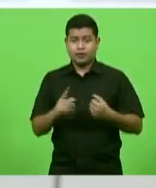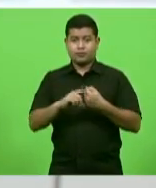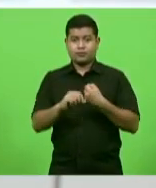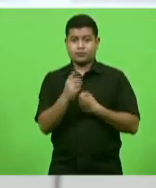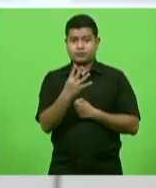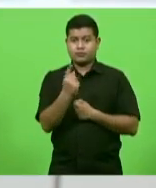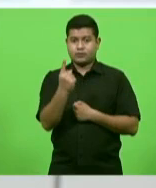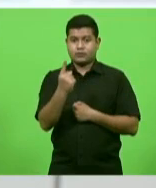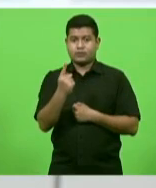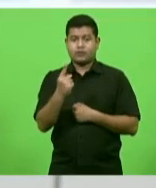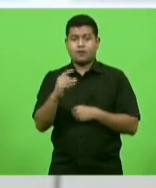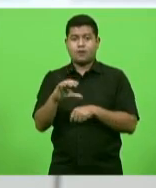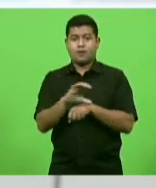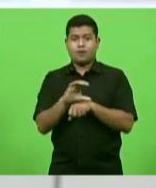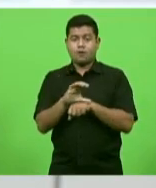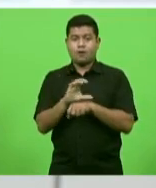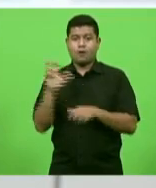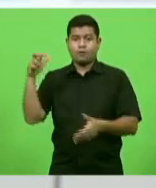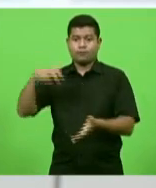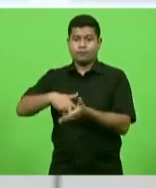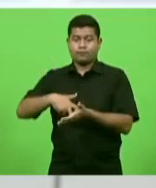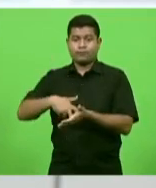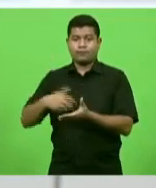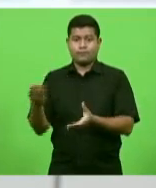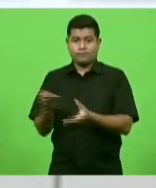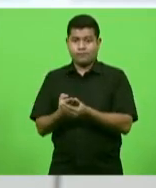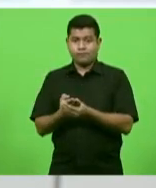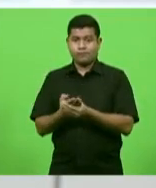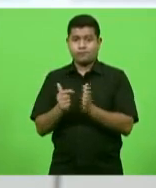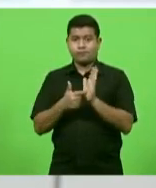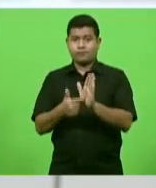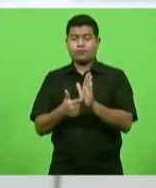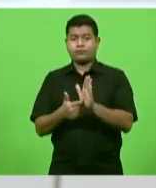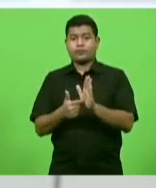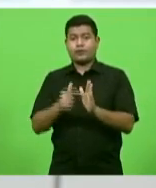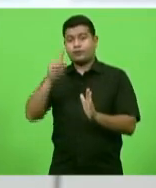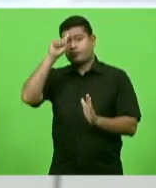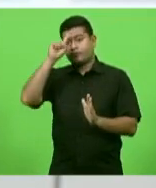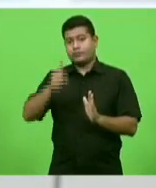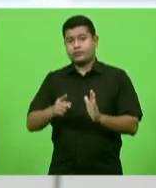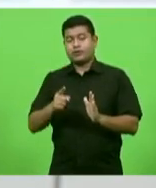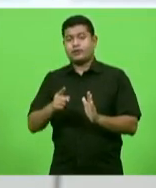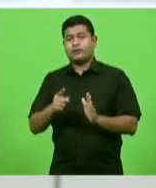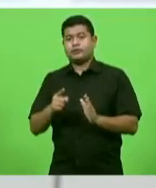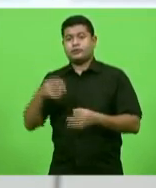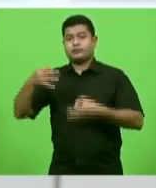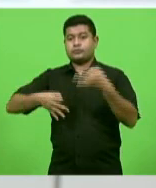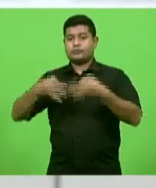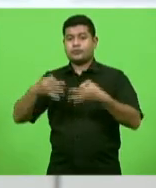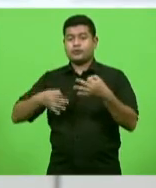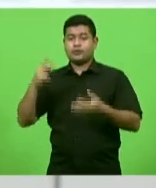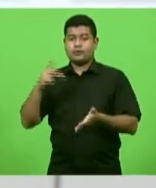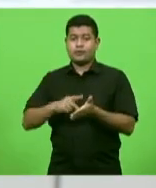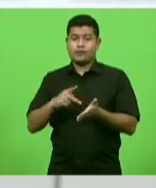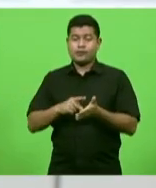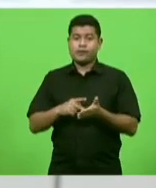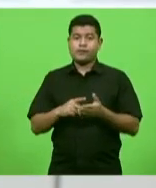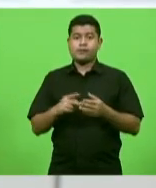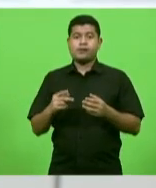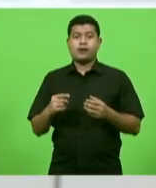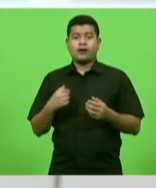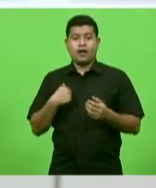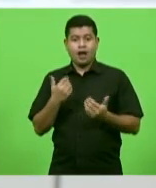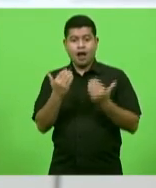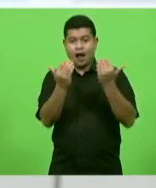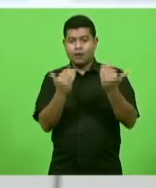41 do Código de Processo Penal a presença Senhor derramamento jurídico pátrio como Norma cogente cuja observância é